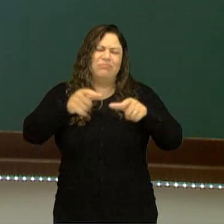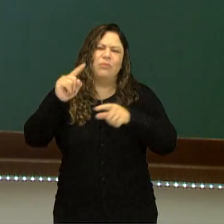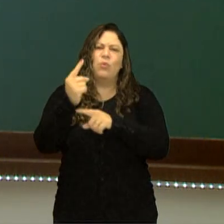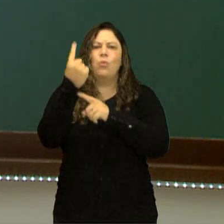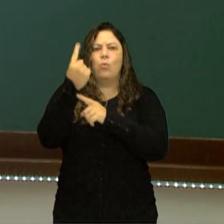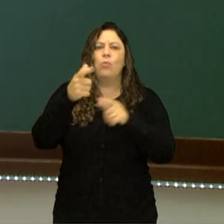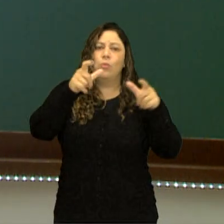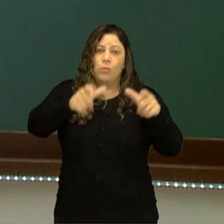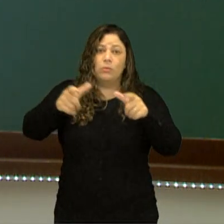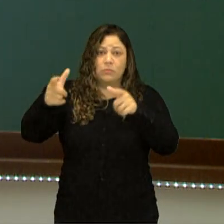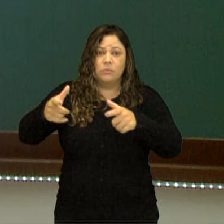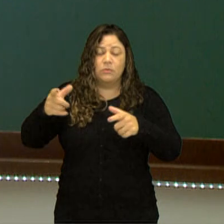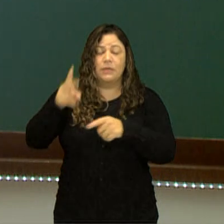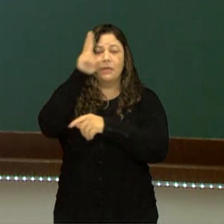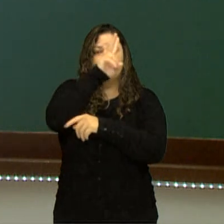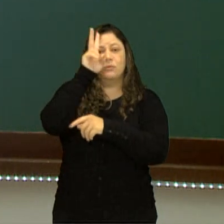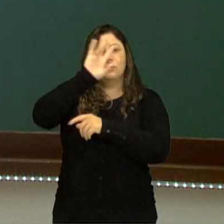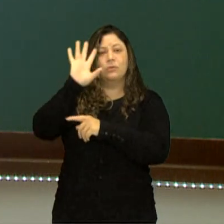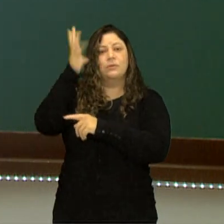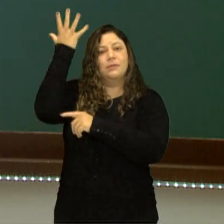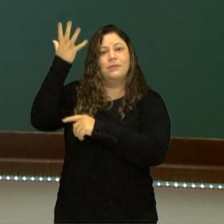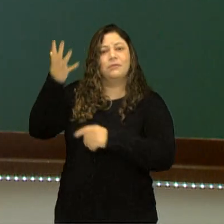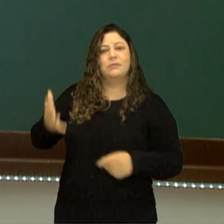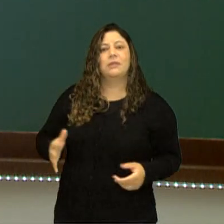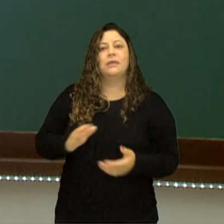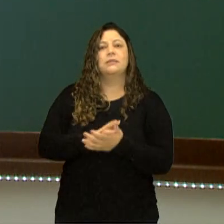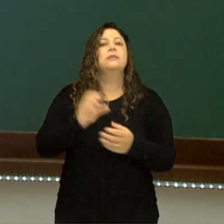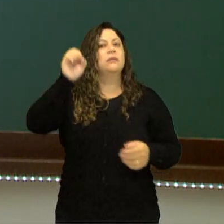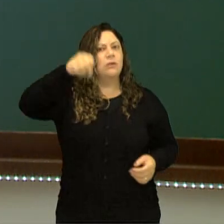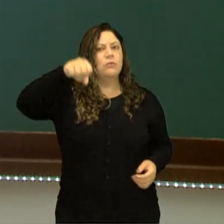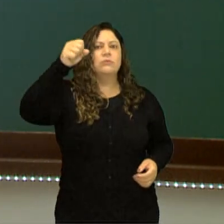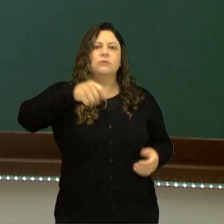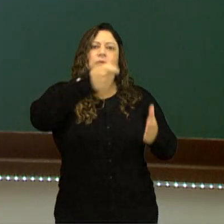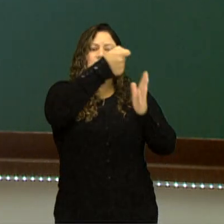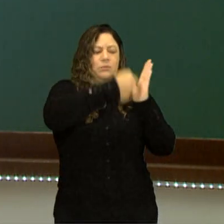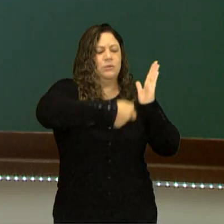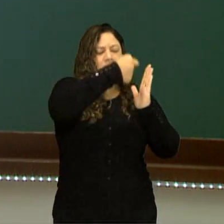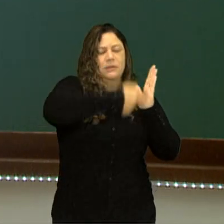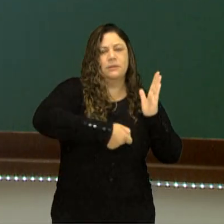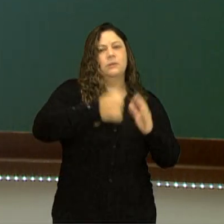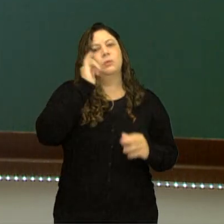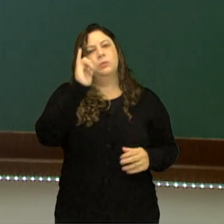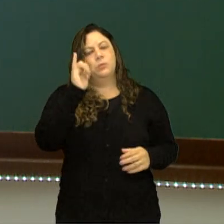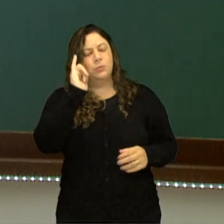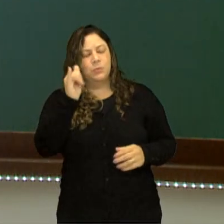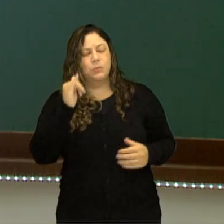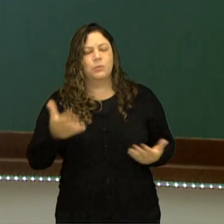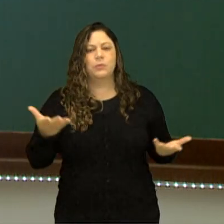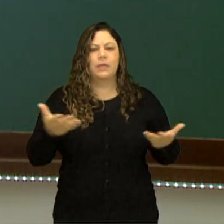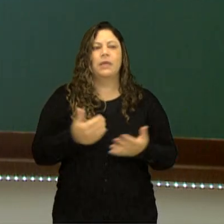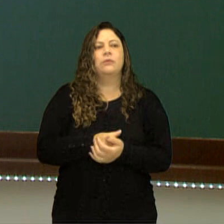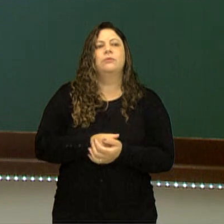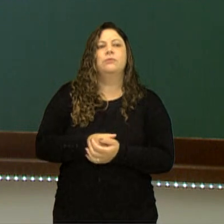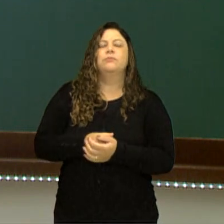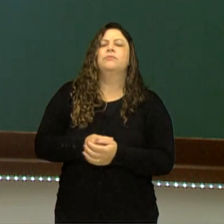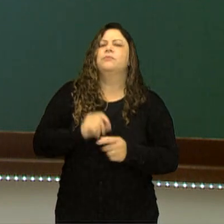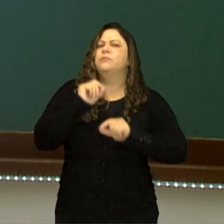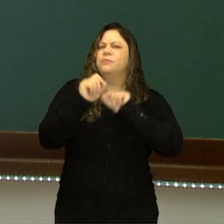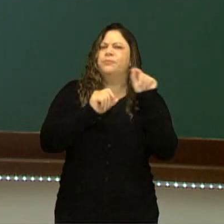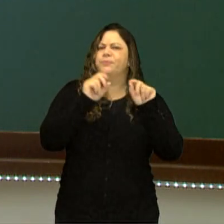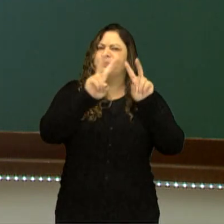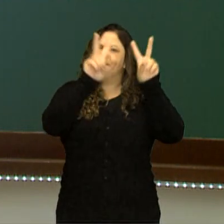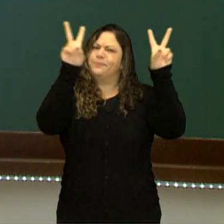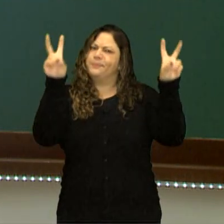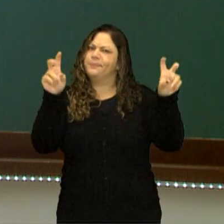onde a história acontece. Então, sim, ele pode ser escrito ou contado. E esse ditado, o que ele tem a ver com